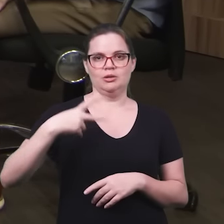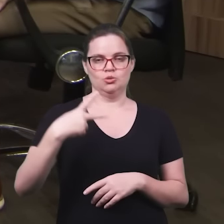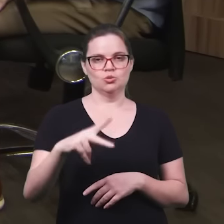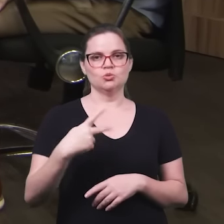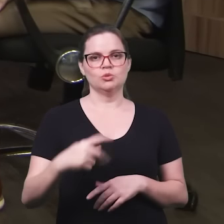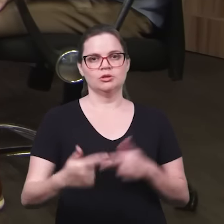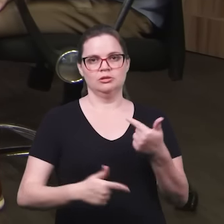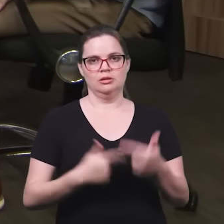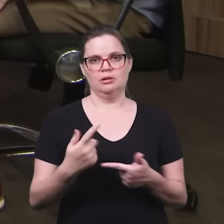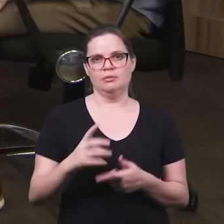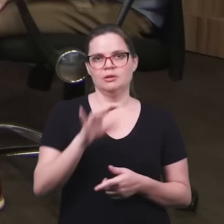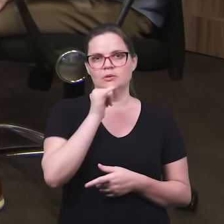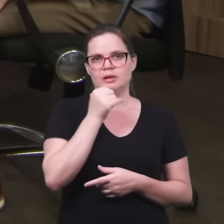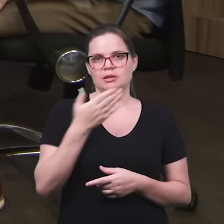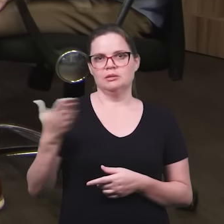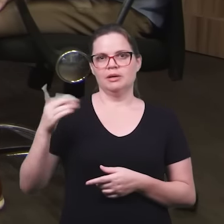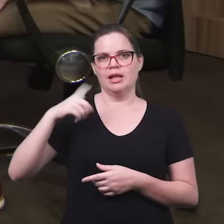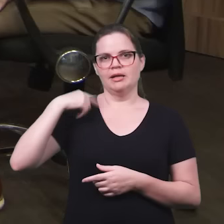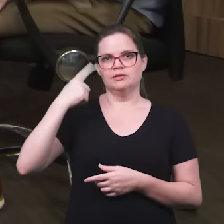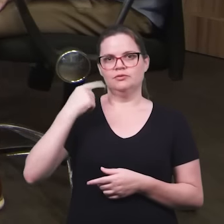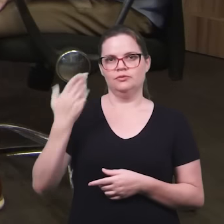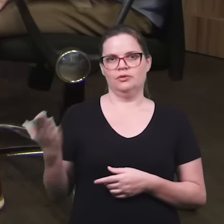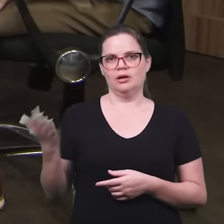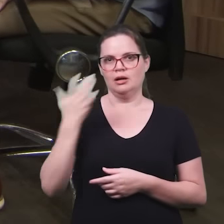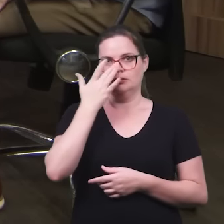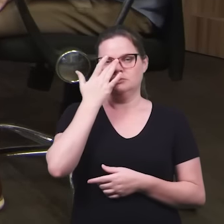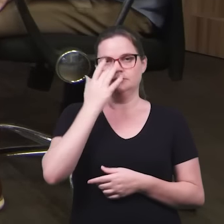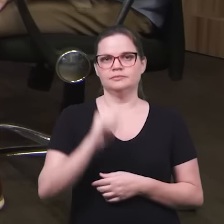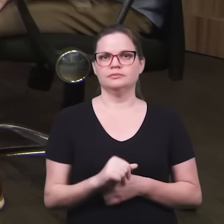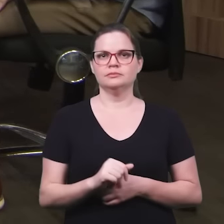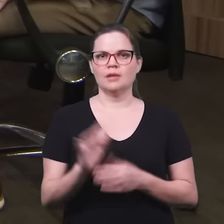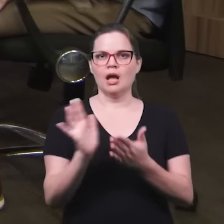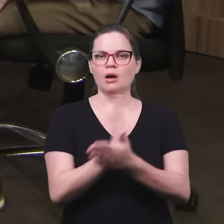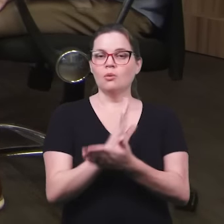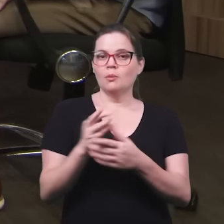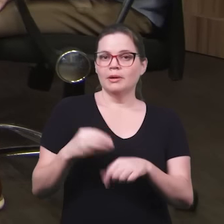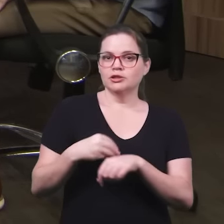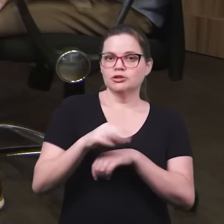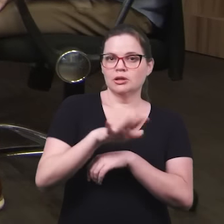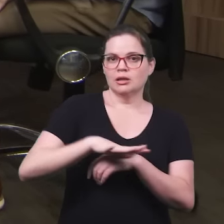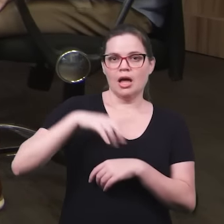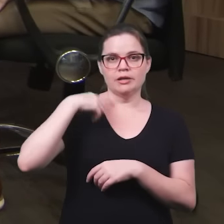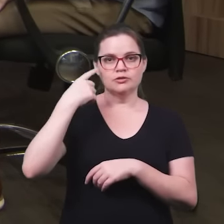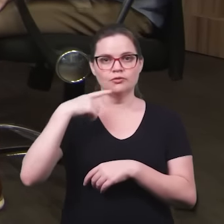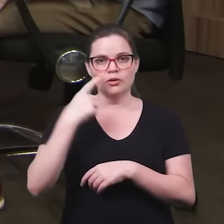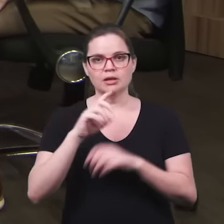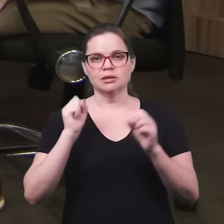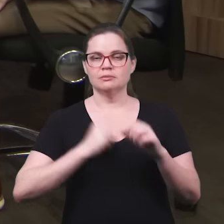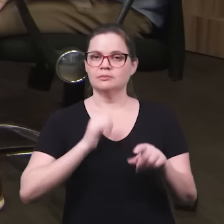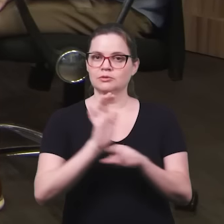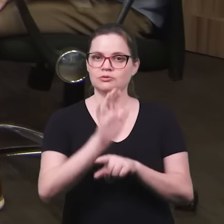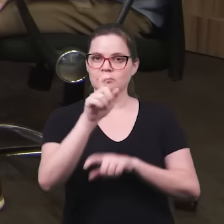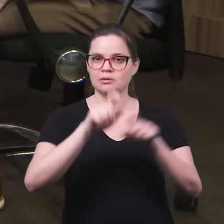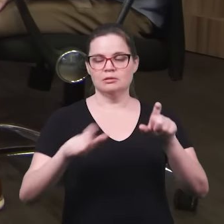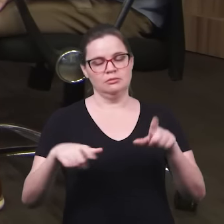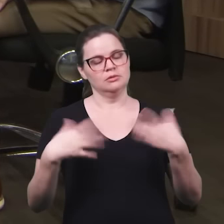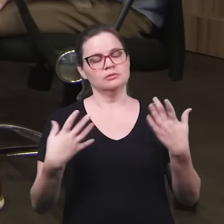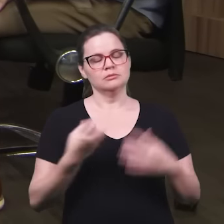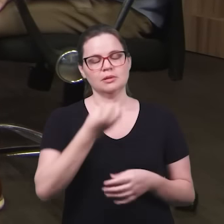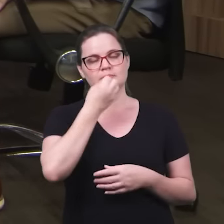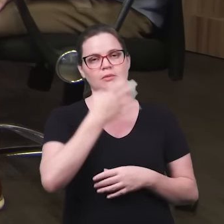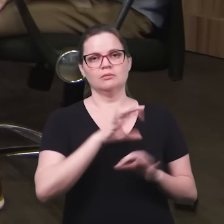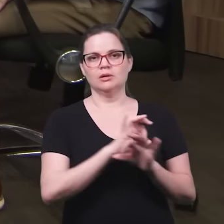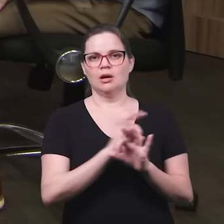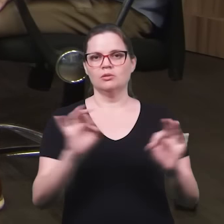atuação. Dando exemplo do nosso amigo advogado aqui. Alguma dica na advocacia que vai ajudar muitas pessoas. Isso